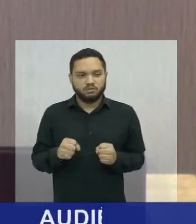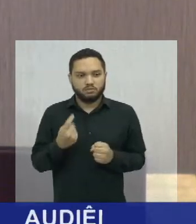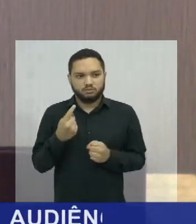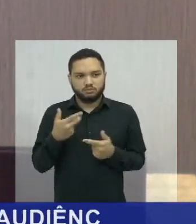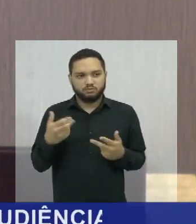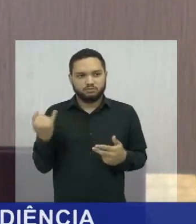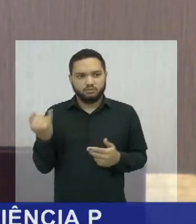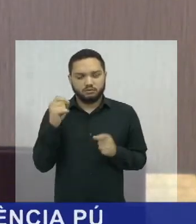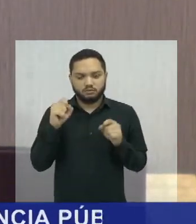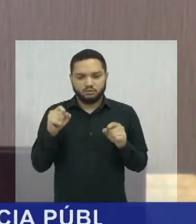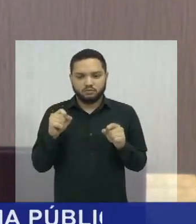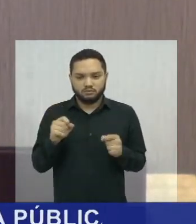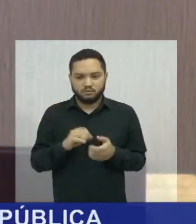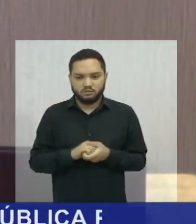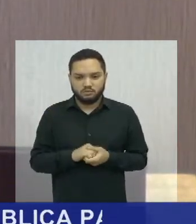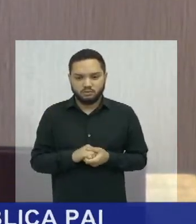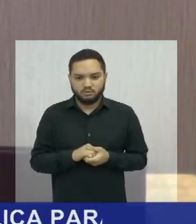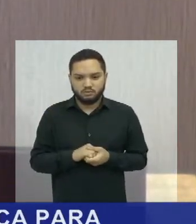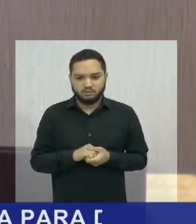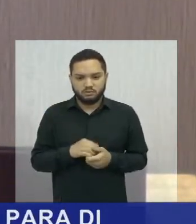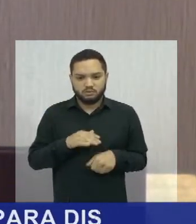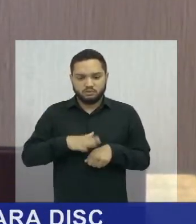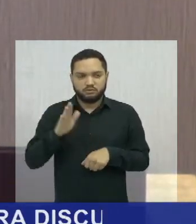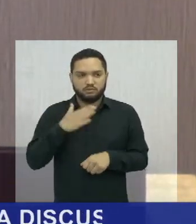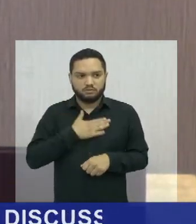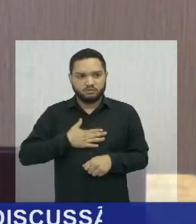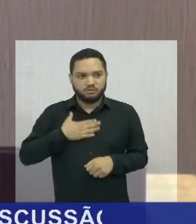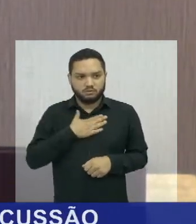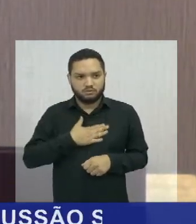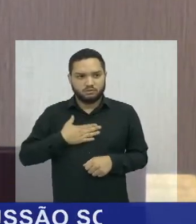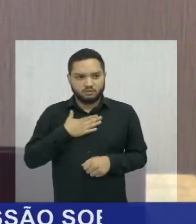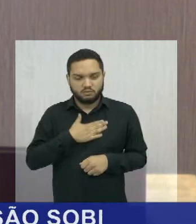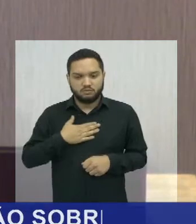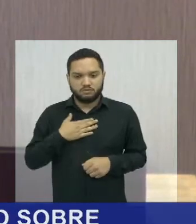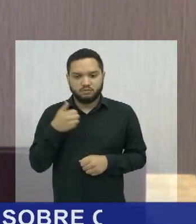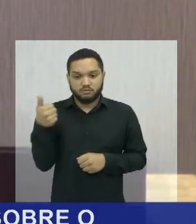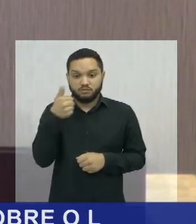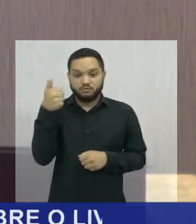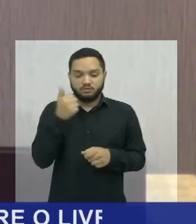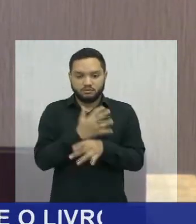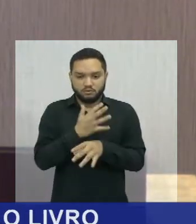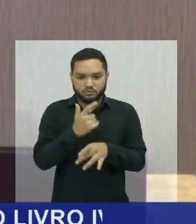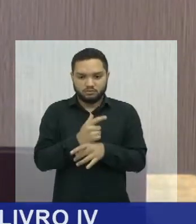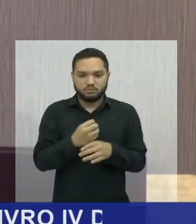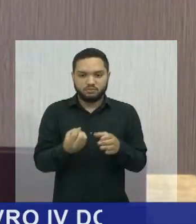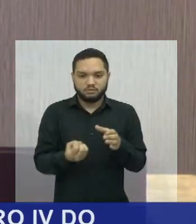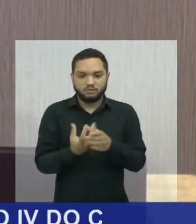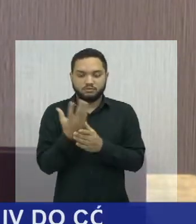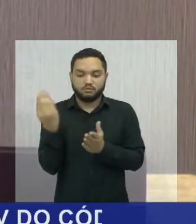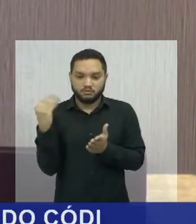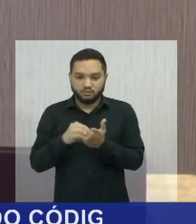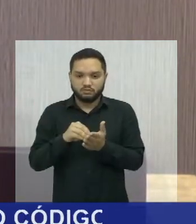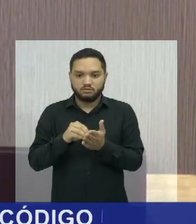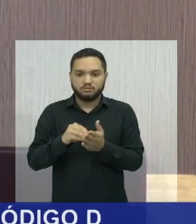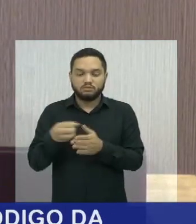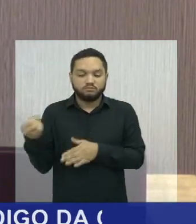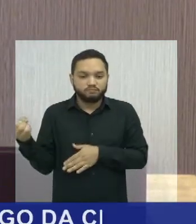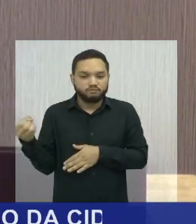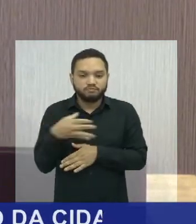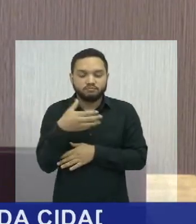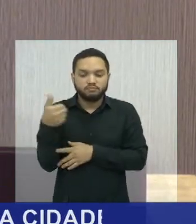muito importante, sermos muito mais felizes e sermos a primeira cidade que incluiria de forma